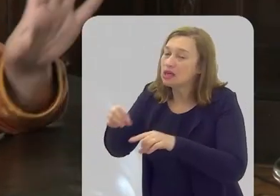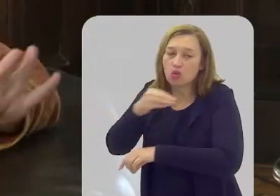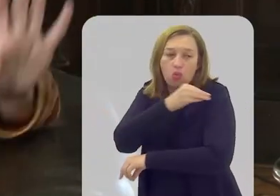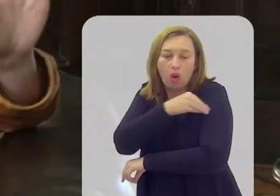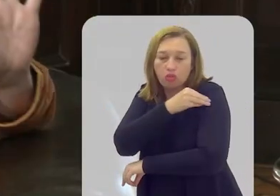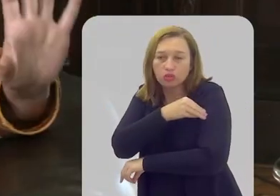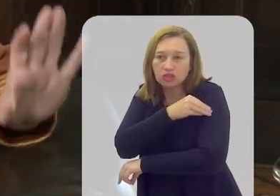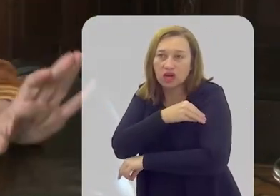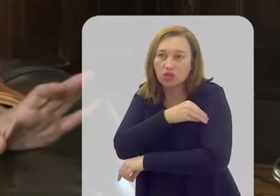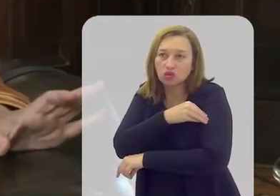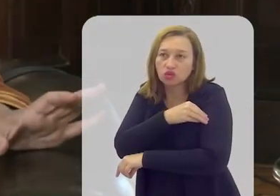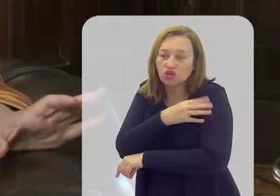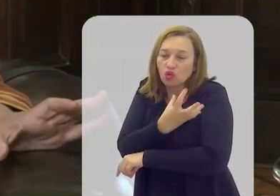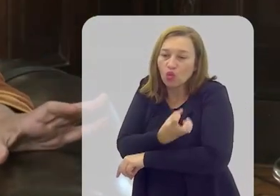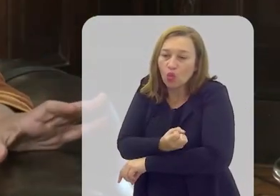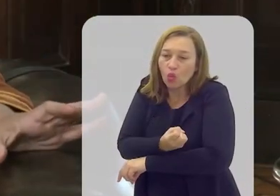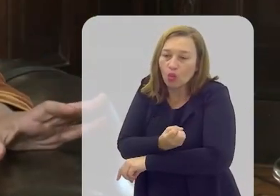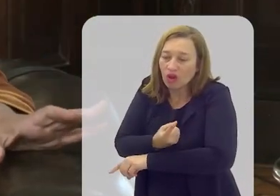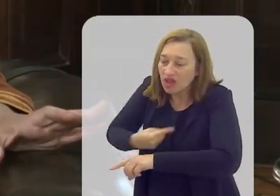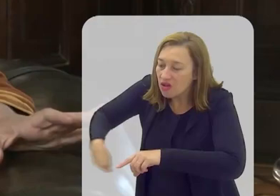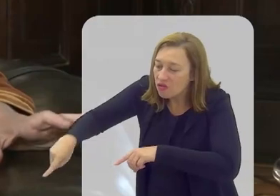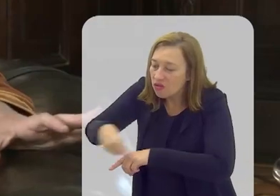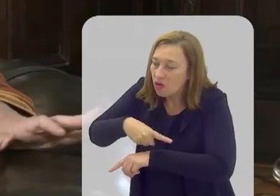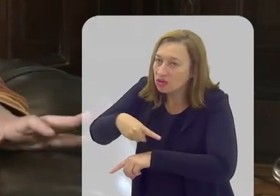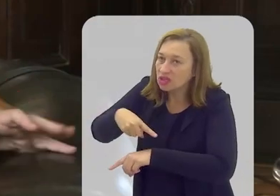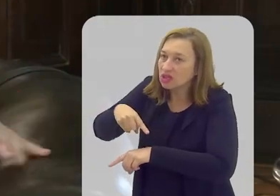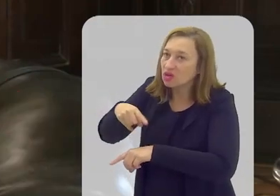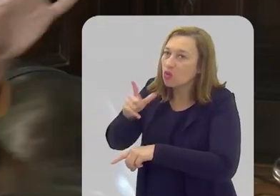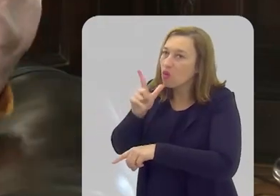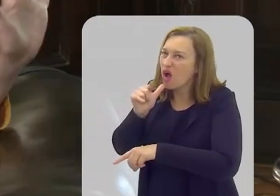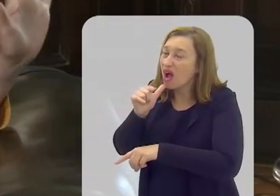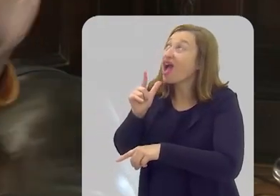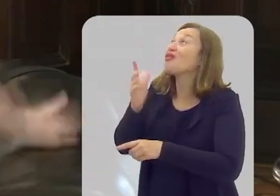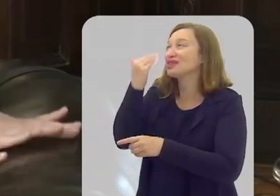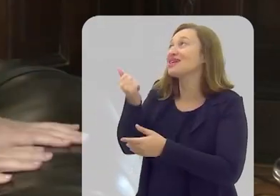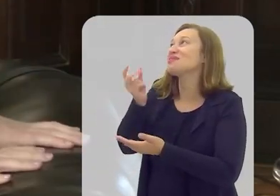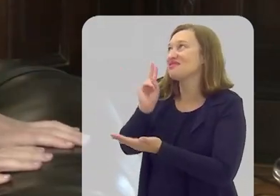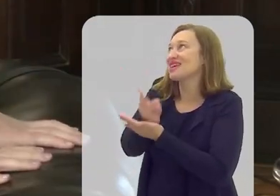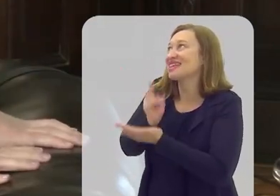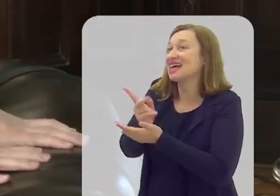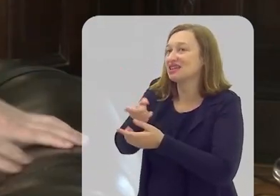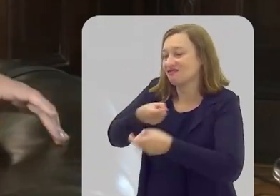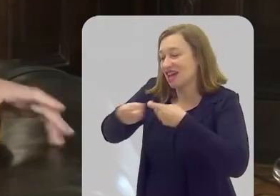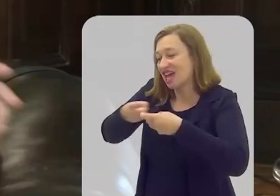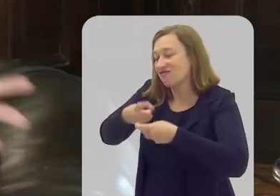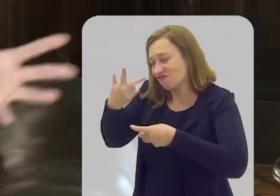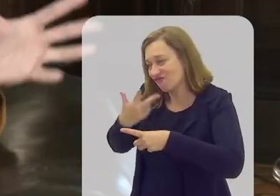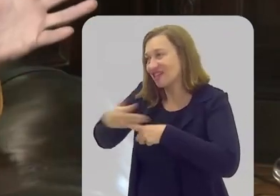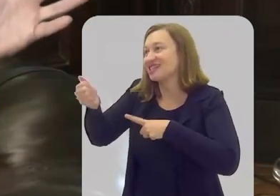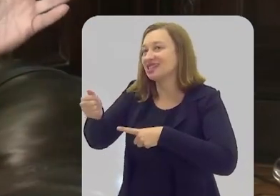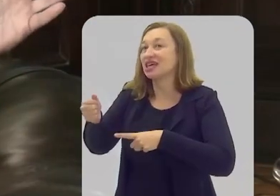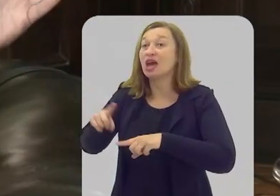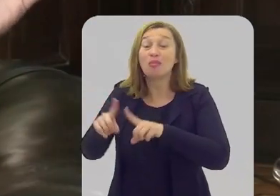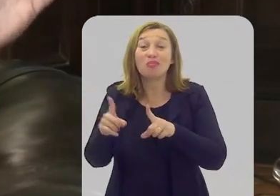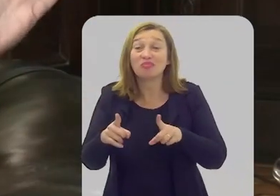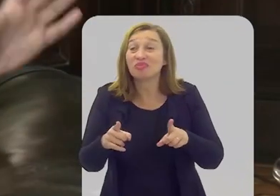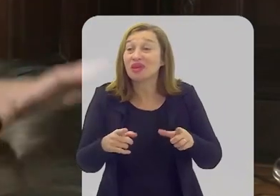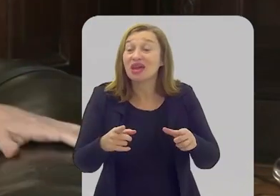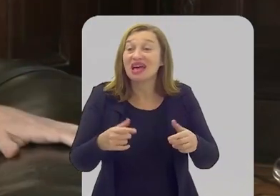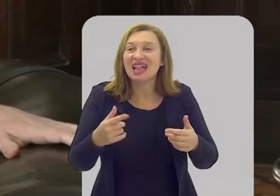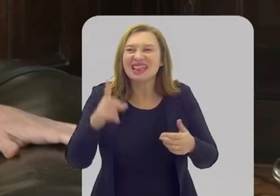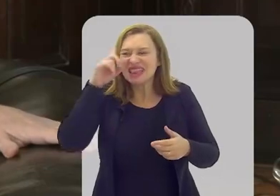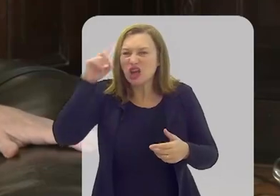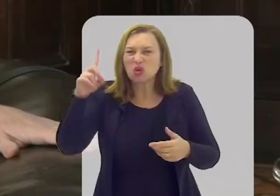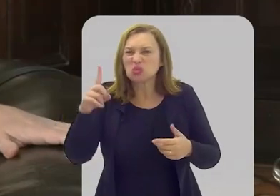reconfirma isso. Mas, se o algodão estiver seco e em volta estiver molhado, aí eu vou saber mesmo que a gente vai ganhar essa guerra que o Senhor